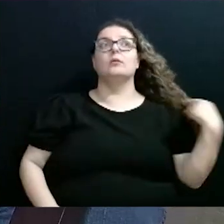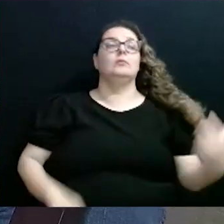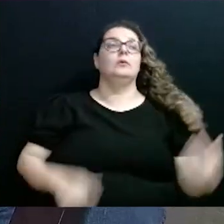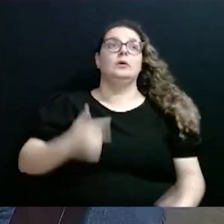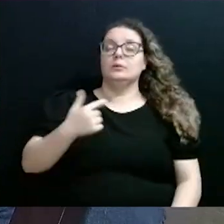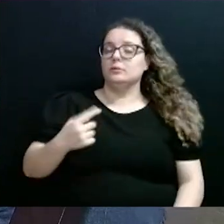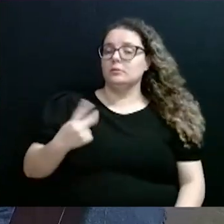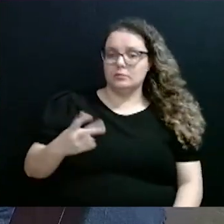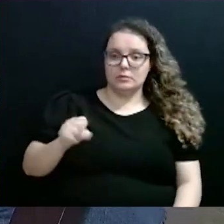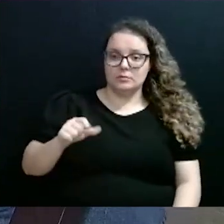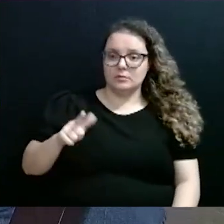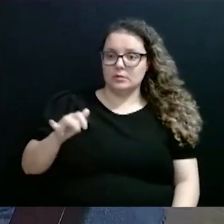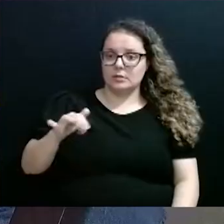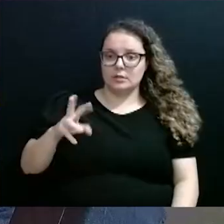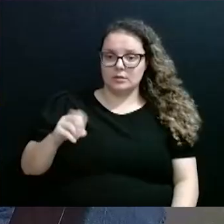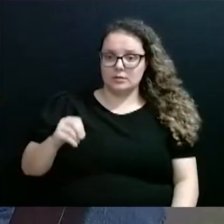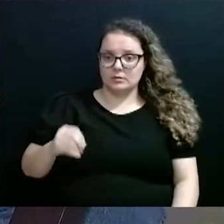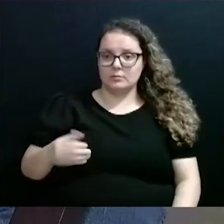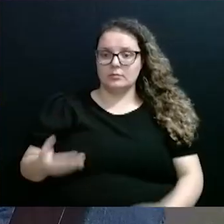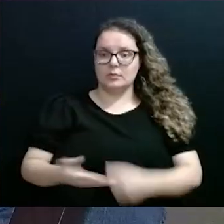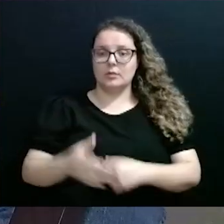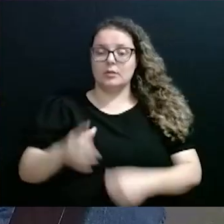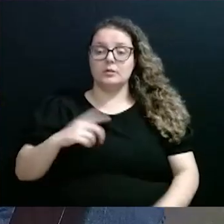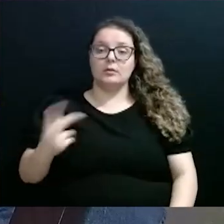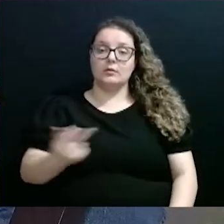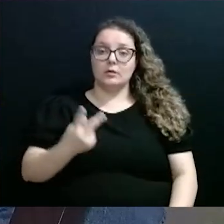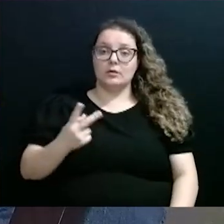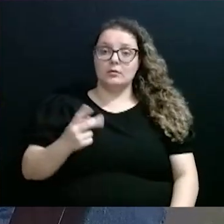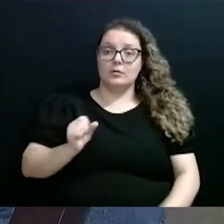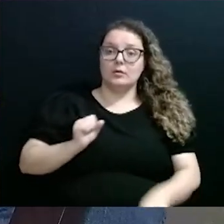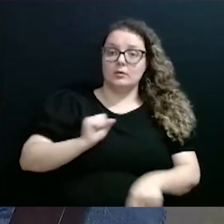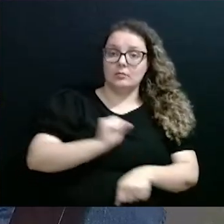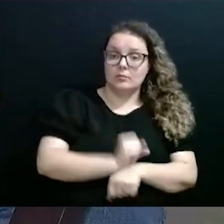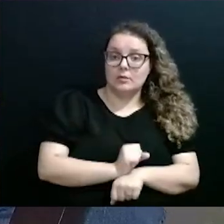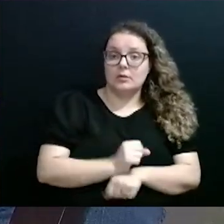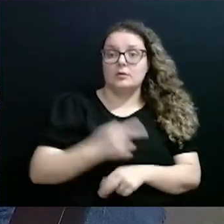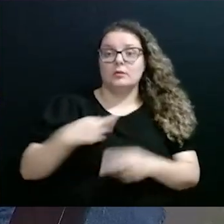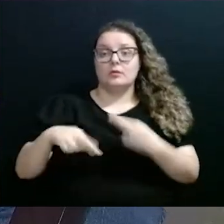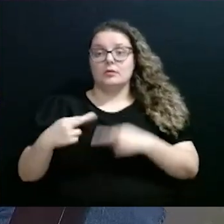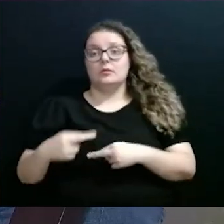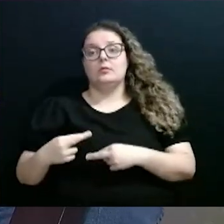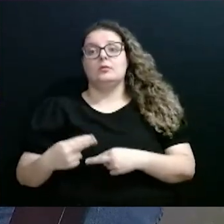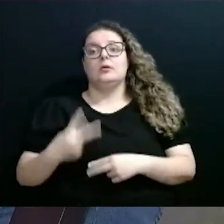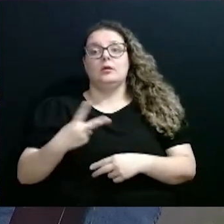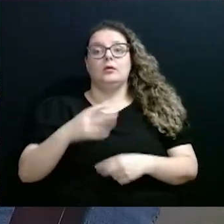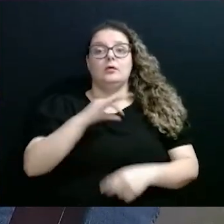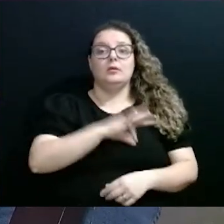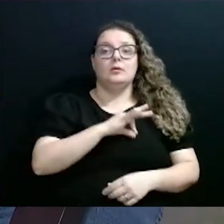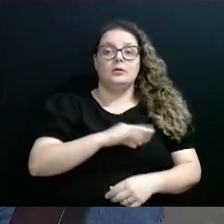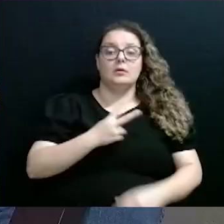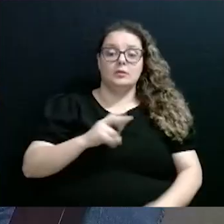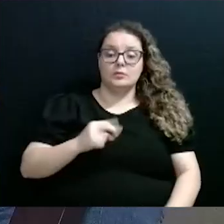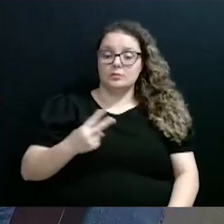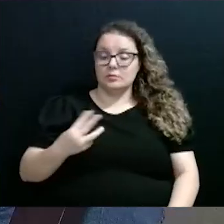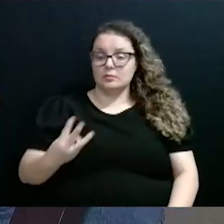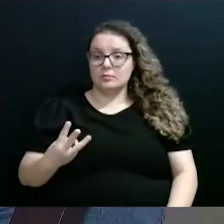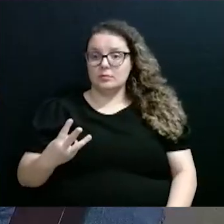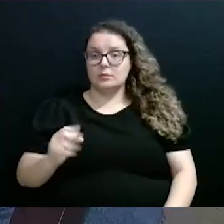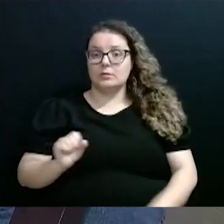2 salários mínimos, agora você tem um valor que está travado relacionado a 2 salários mínimos de